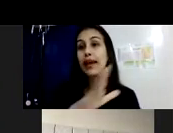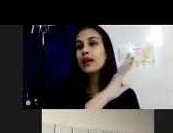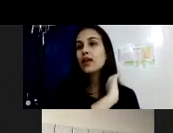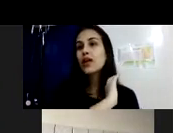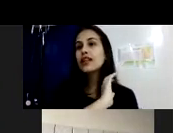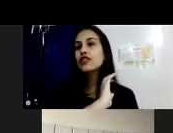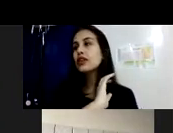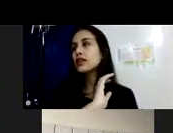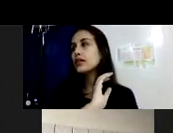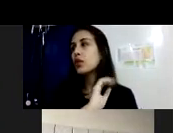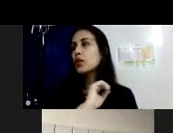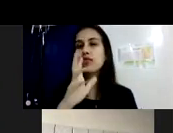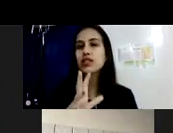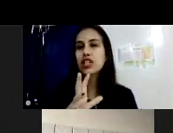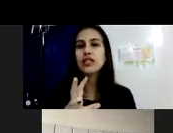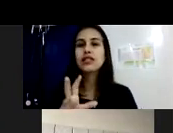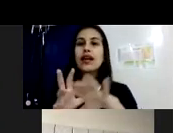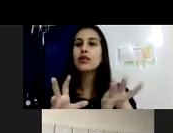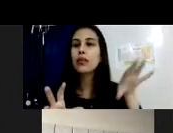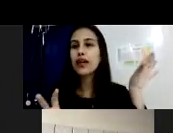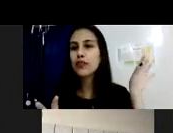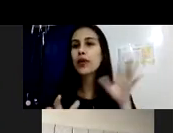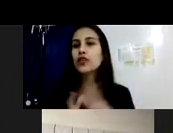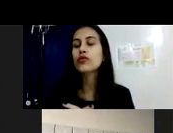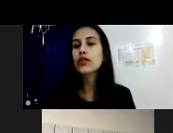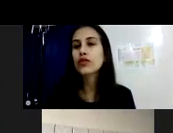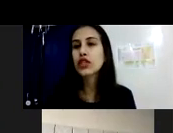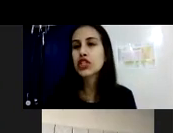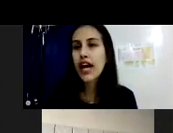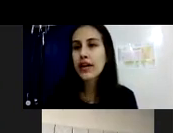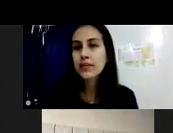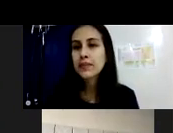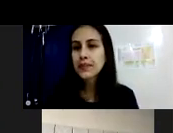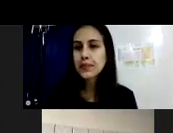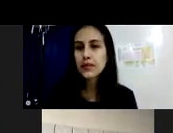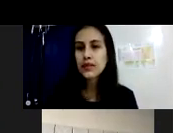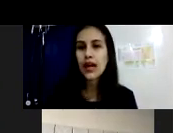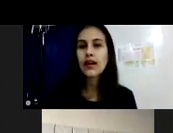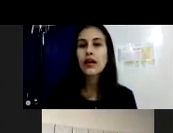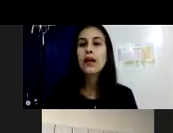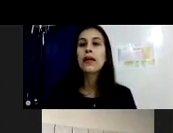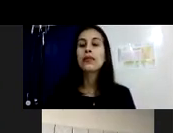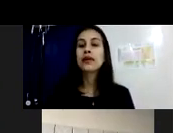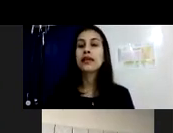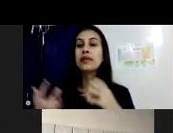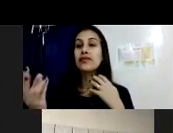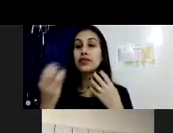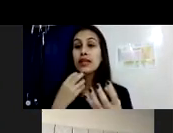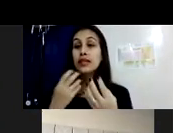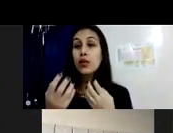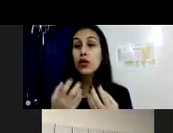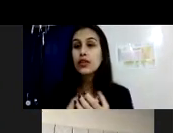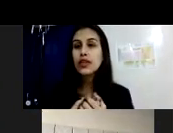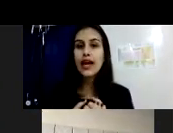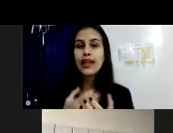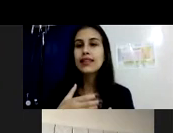já pega aquilo lá e tira. Ou se você já tá saindo, pede pro próximo cuidador tirar. Tá? Por quê? Para vocês